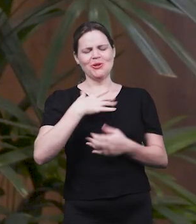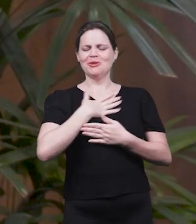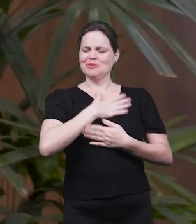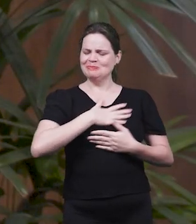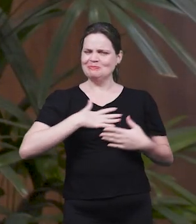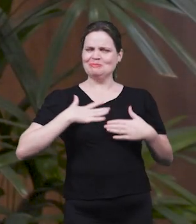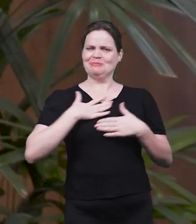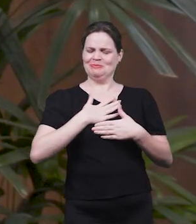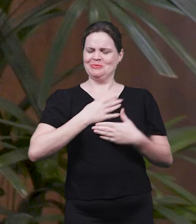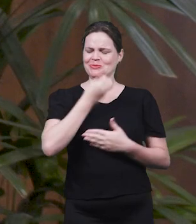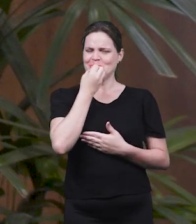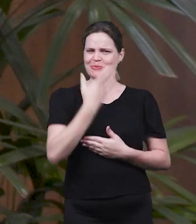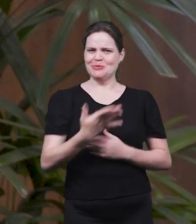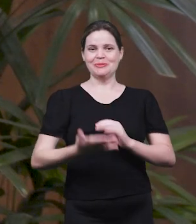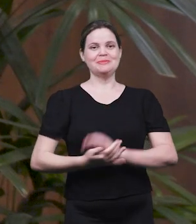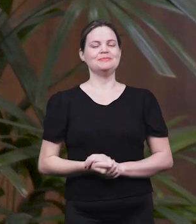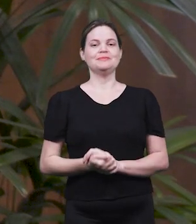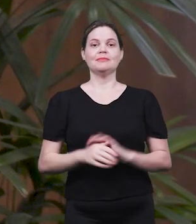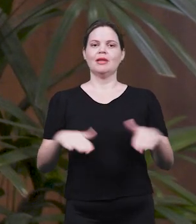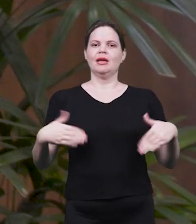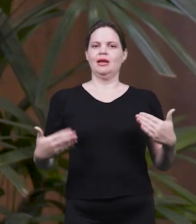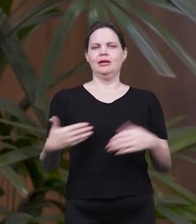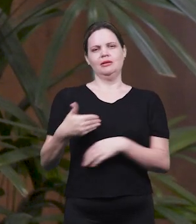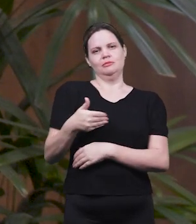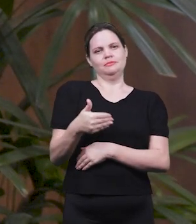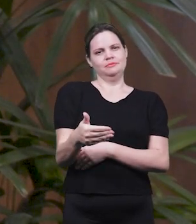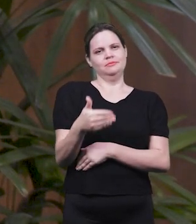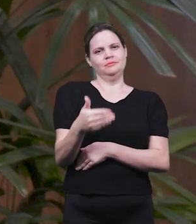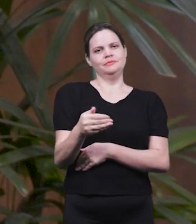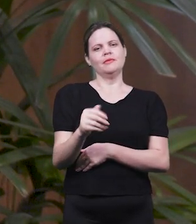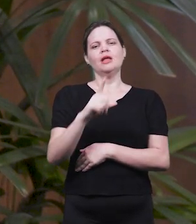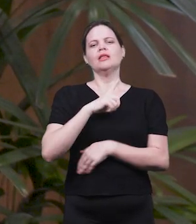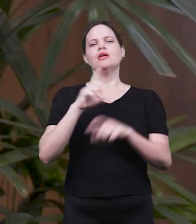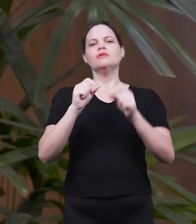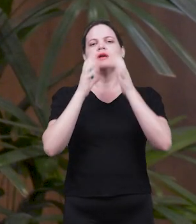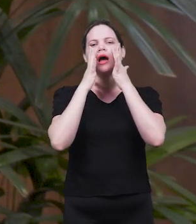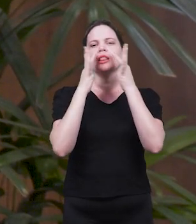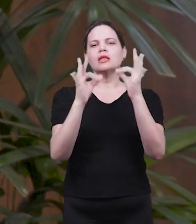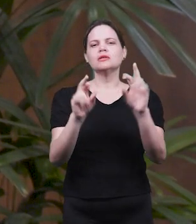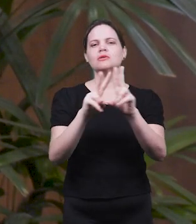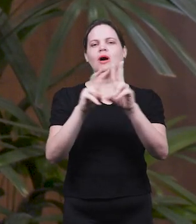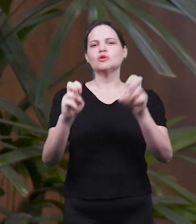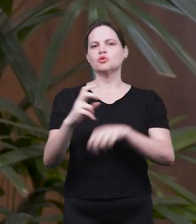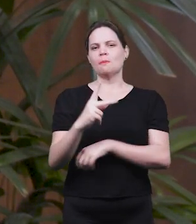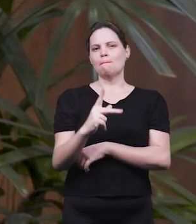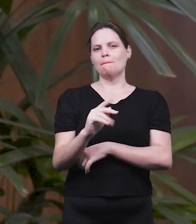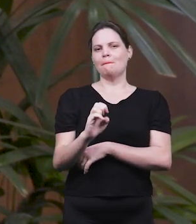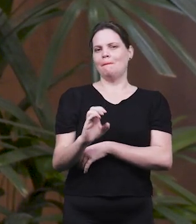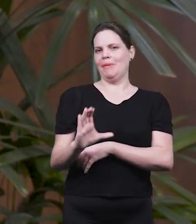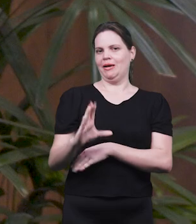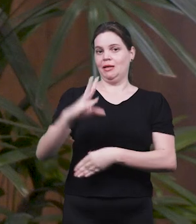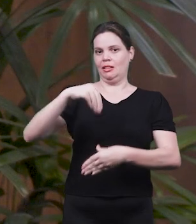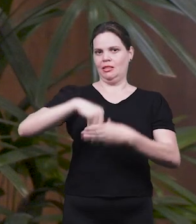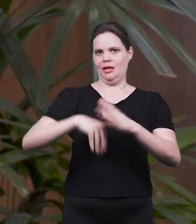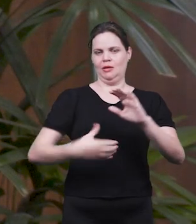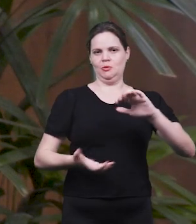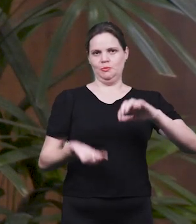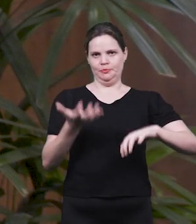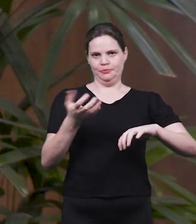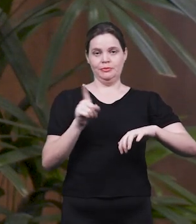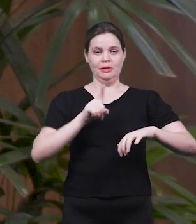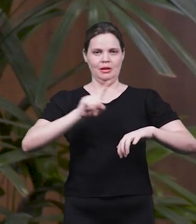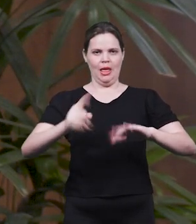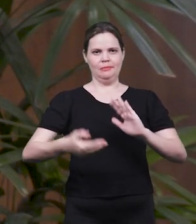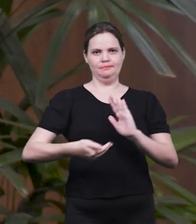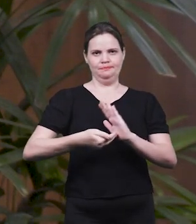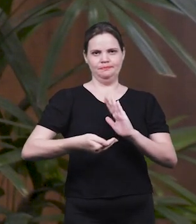Doutora Luciana, recentemente tem sido chamada a atenção uma PEC no Senado e ela é chamada de